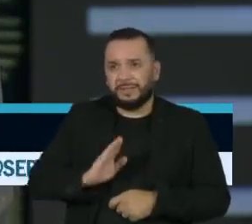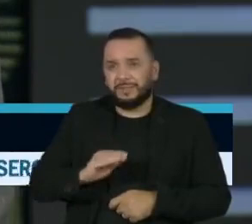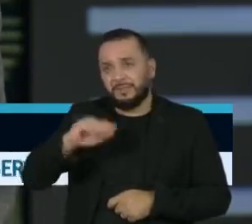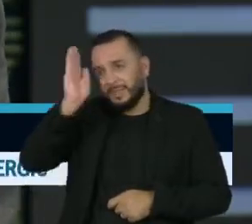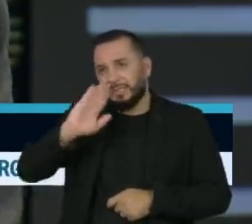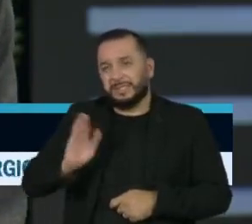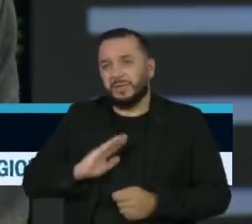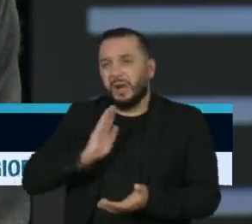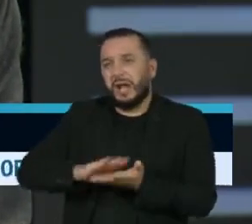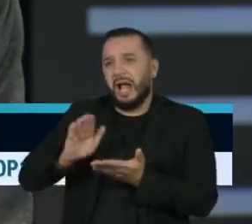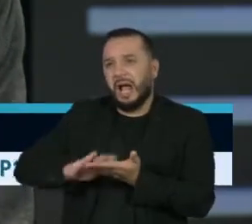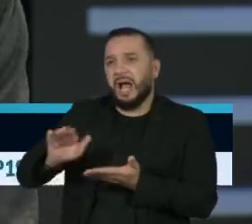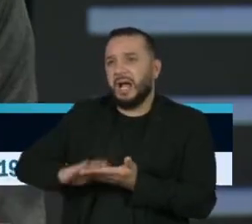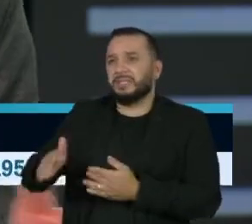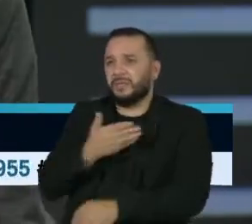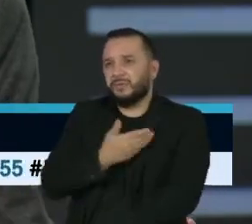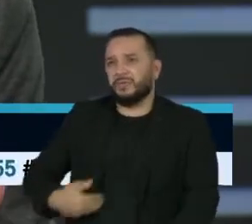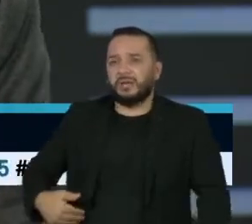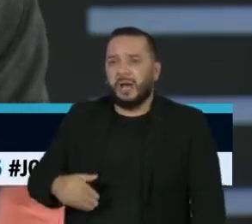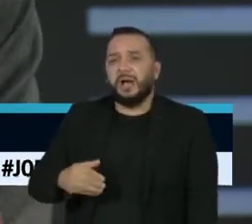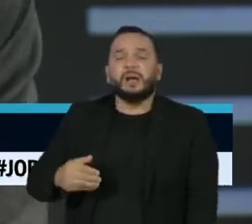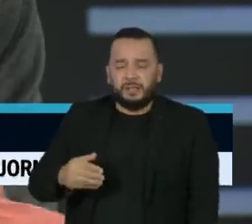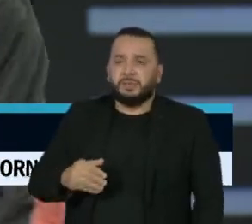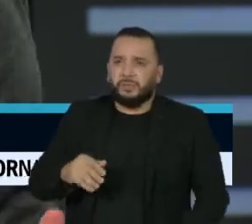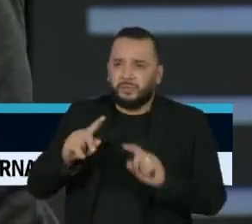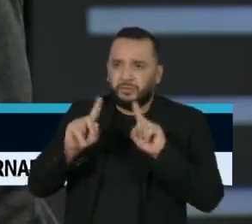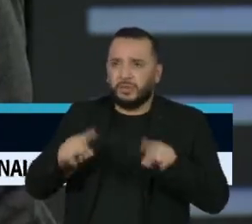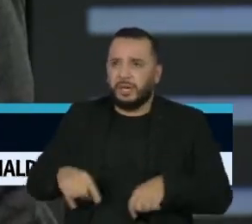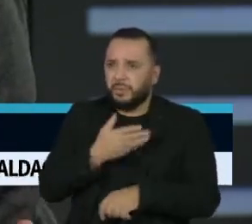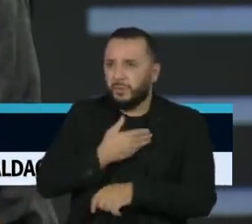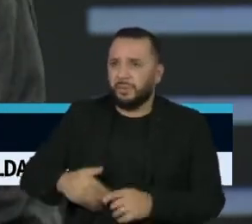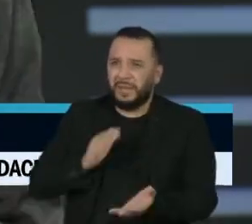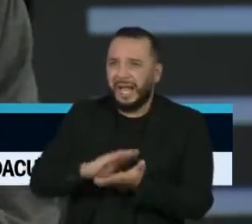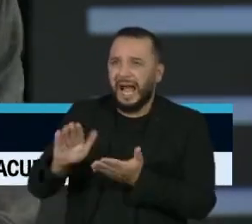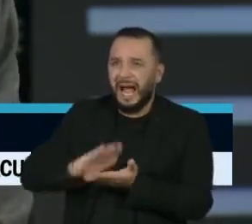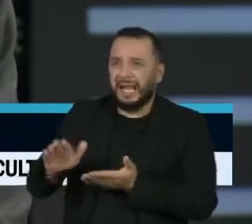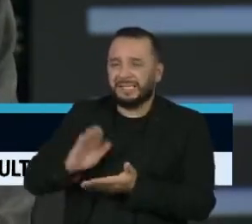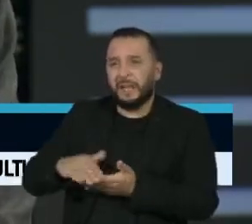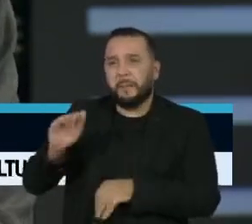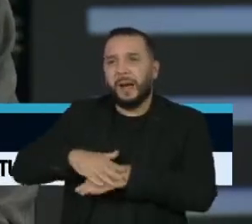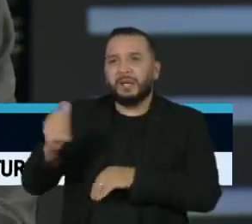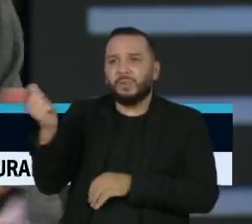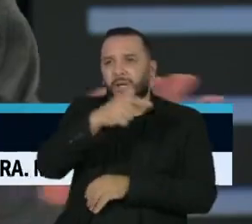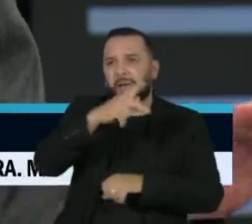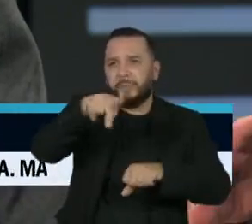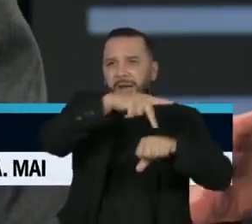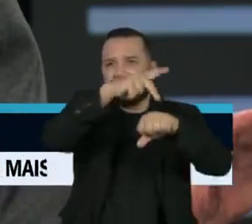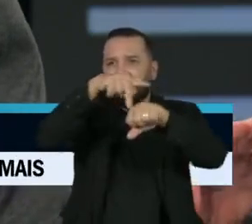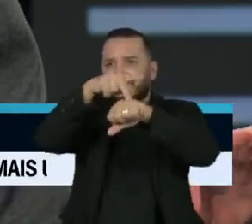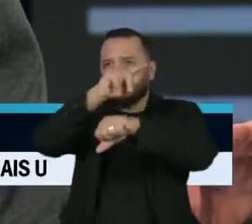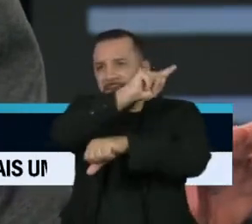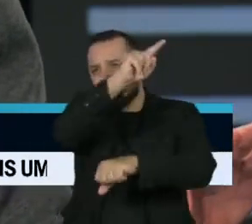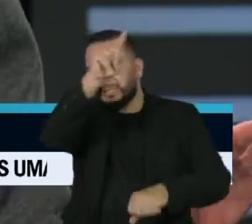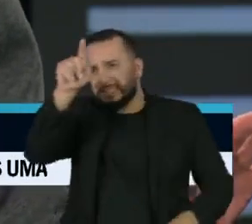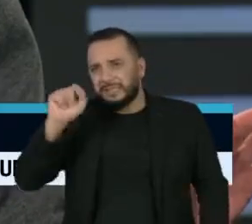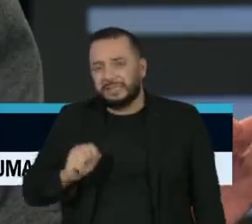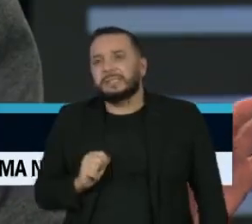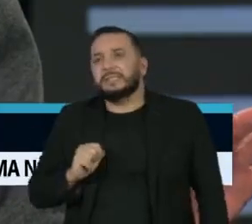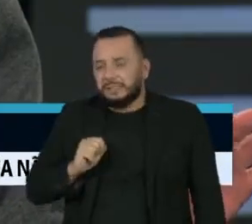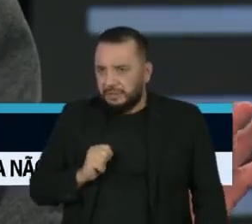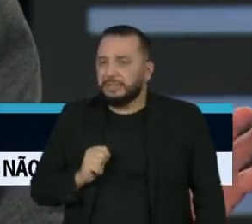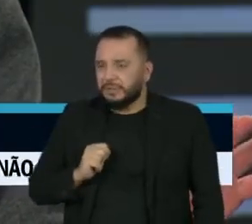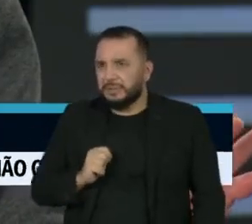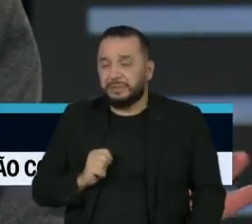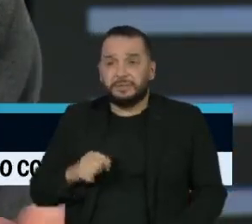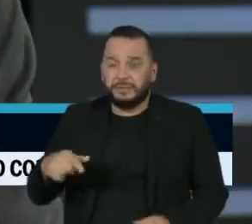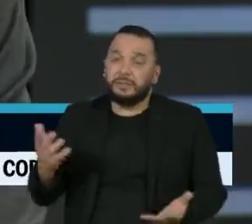com funcionalismo público em relação aos demais países do mundo, em particular aos que estão próximos a nós em termos